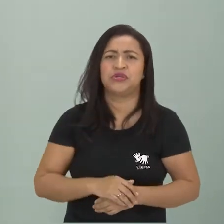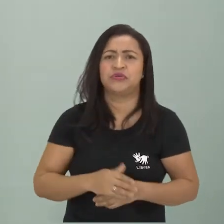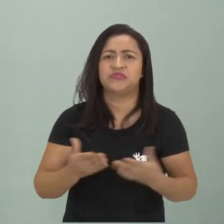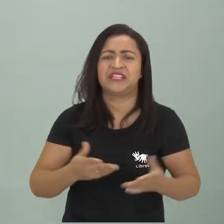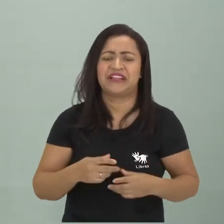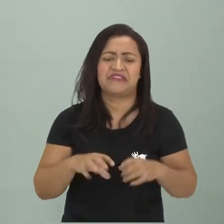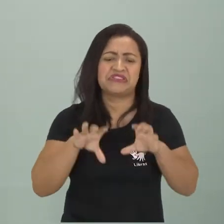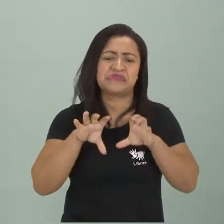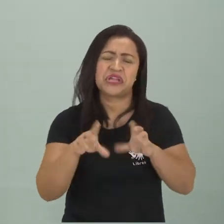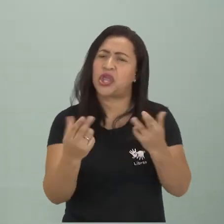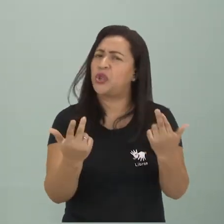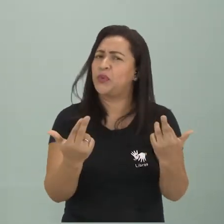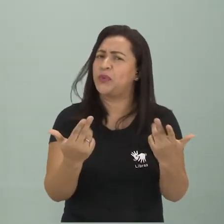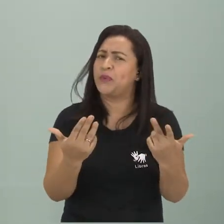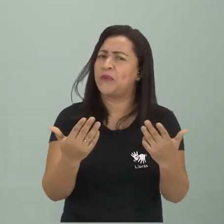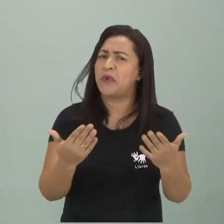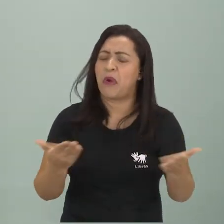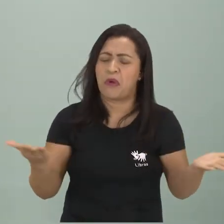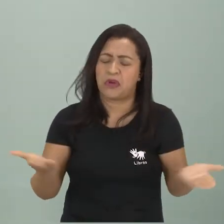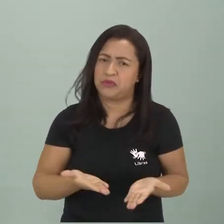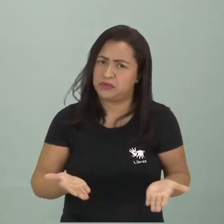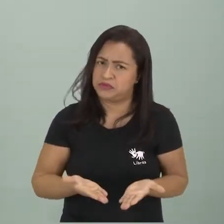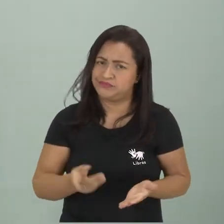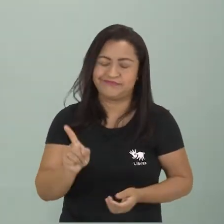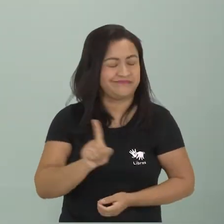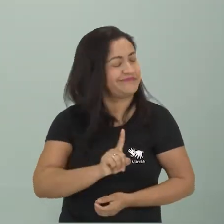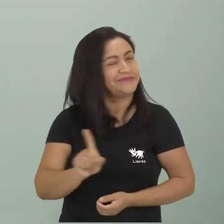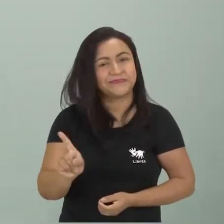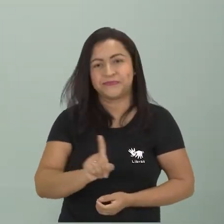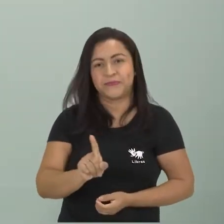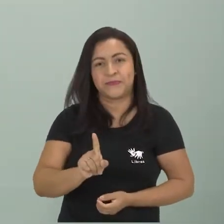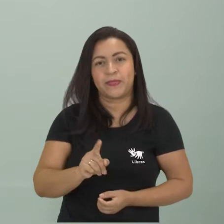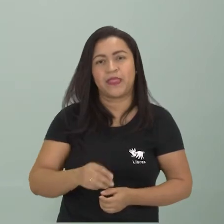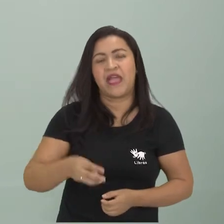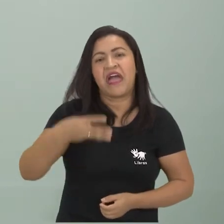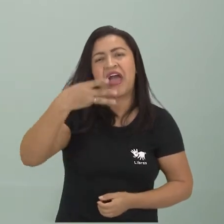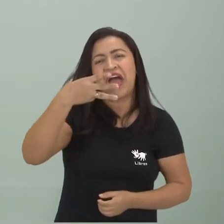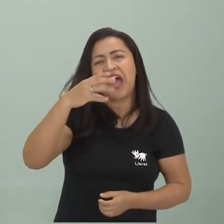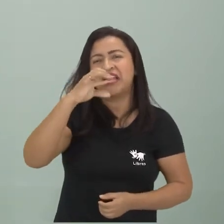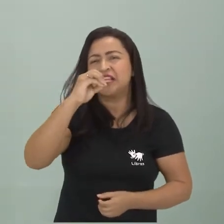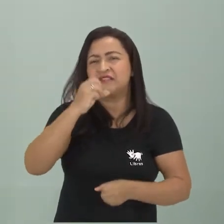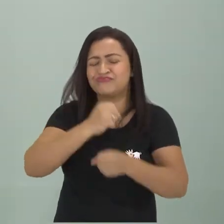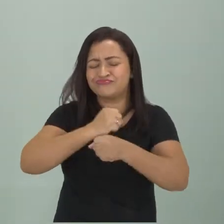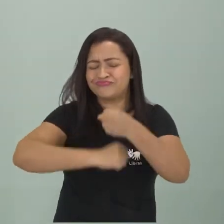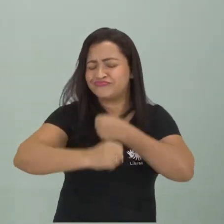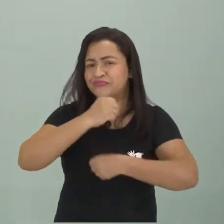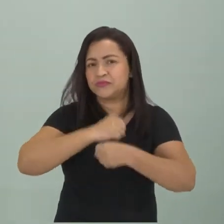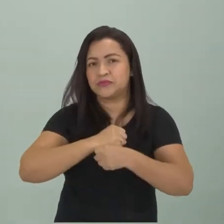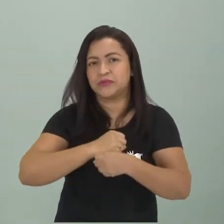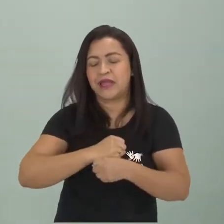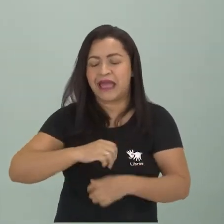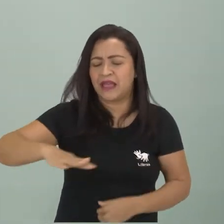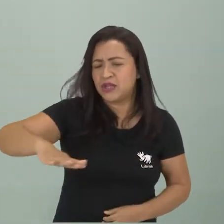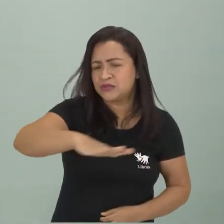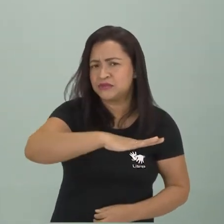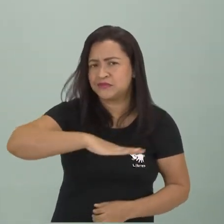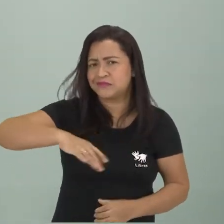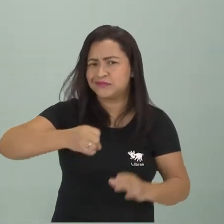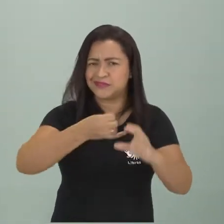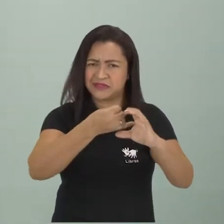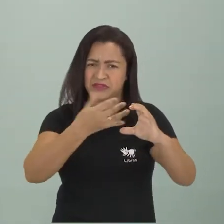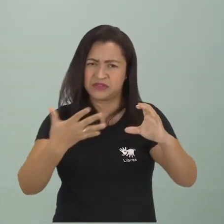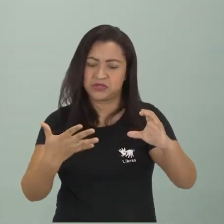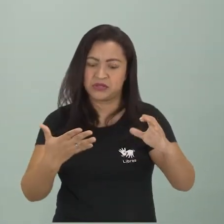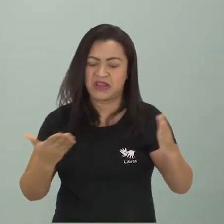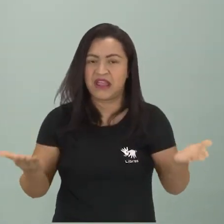hoje? De forma alguma. Há 30 anos atrás, a sociedade, ela tinha as características